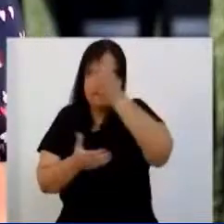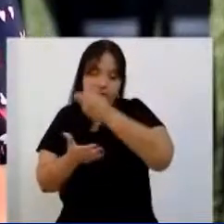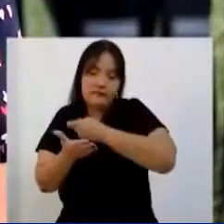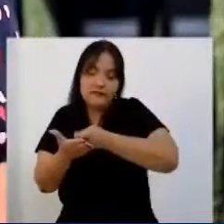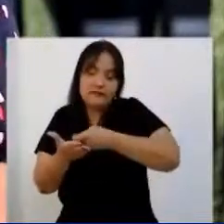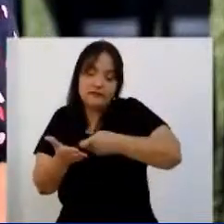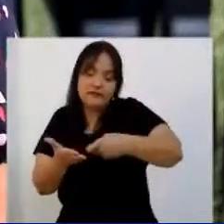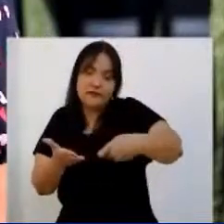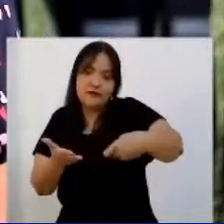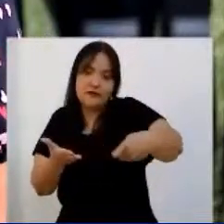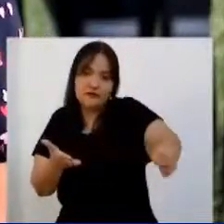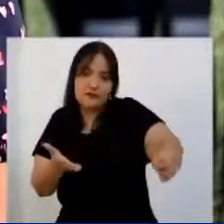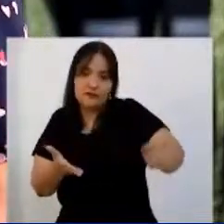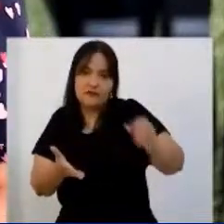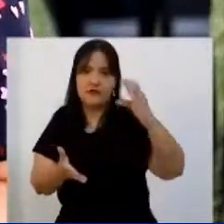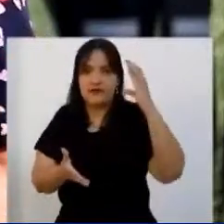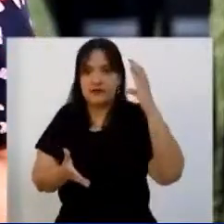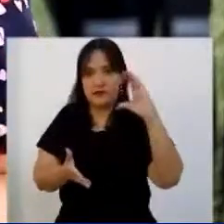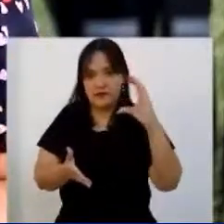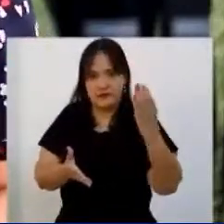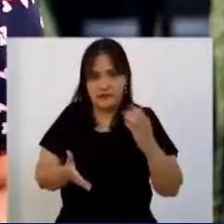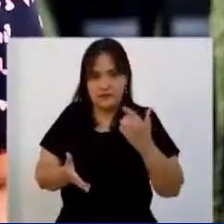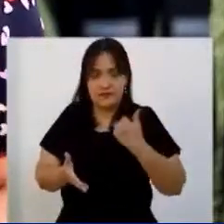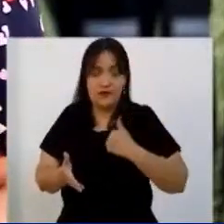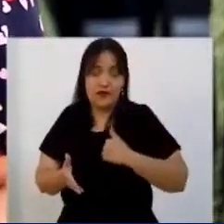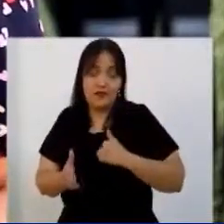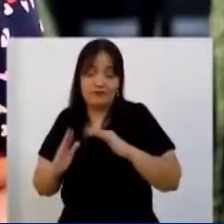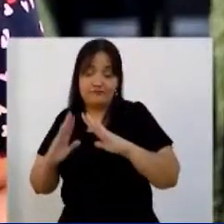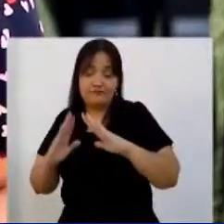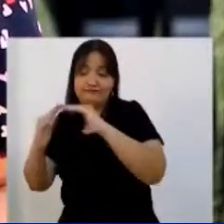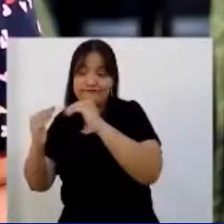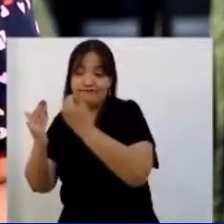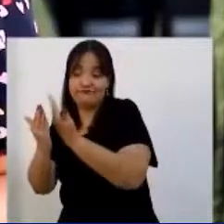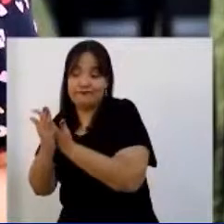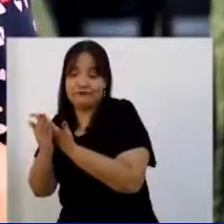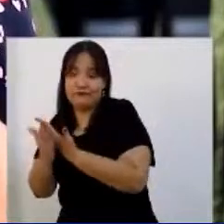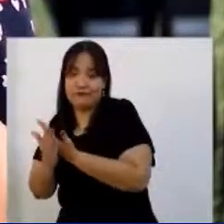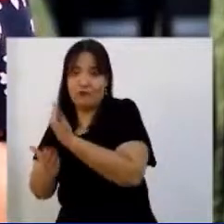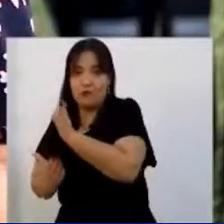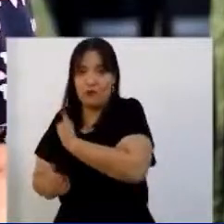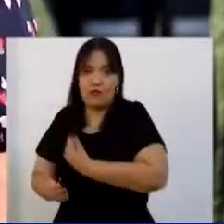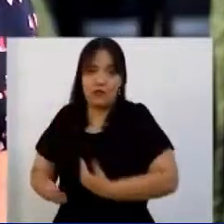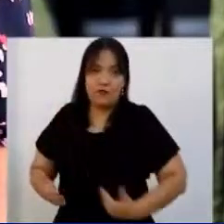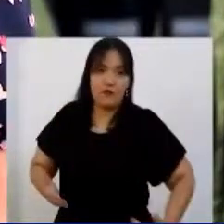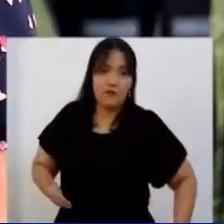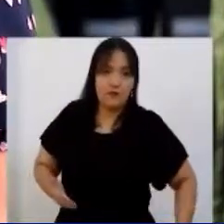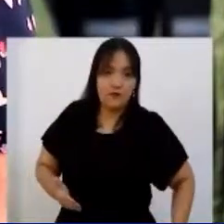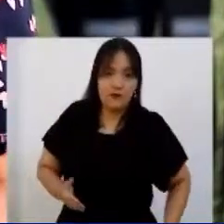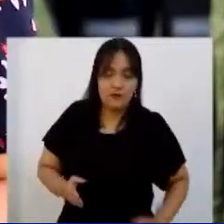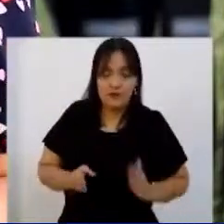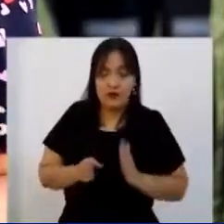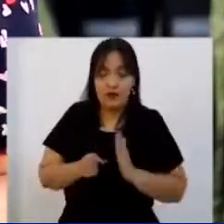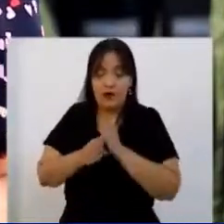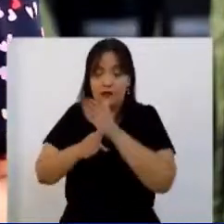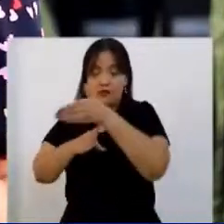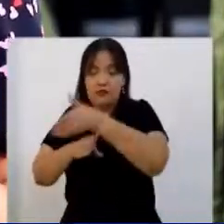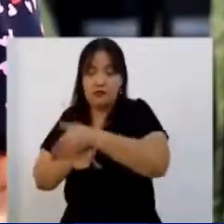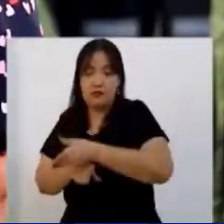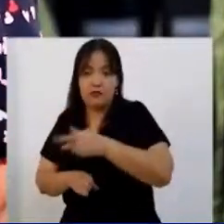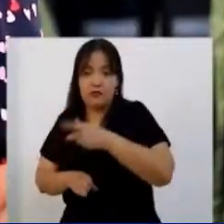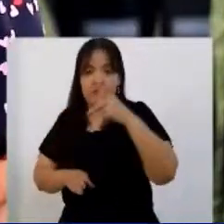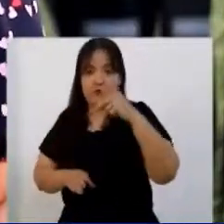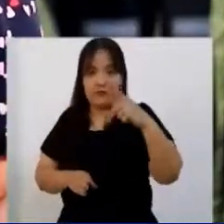à escrita. Eu venho de escola pública, entrei na universidade